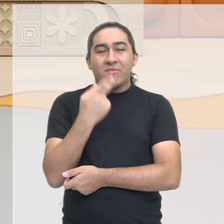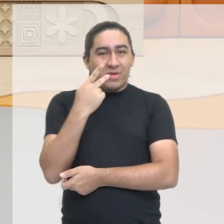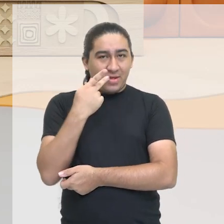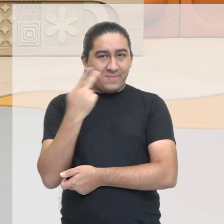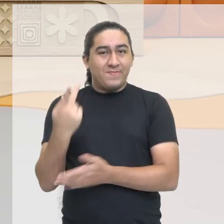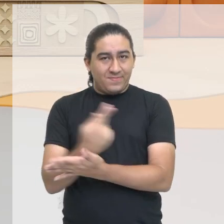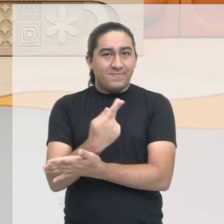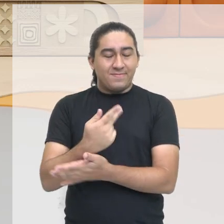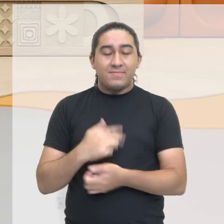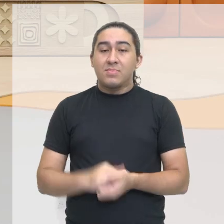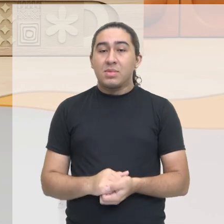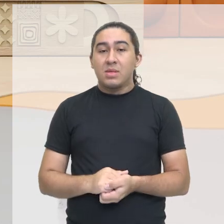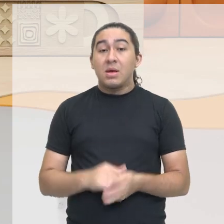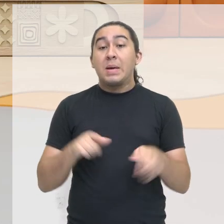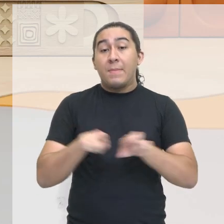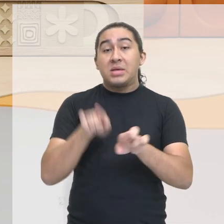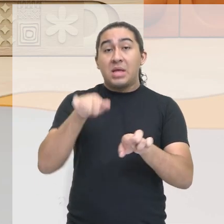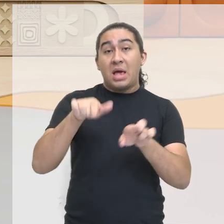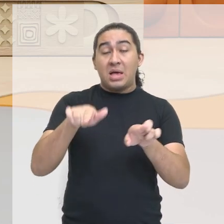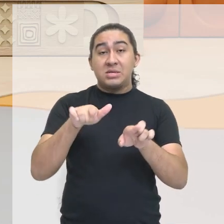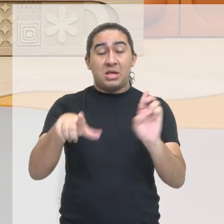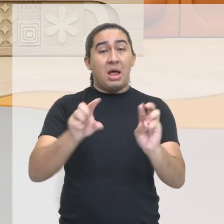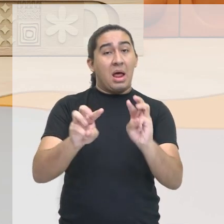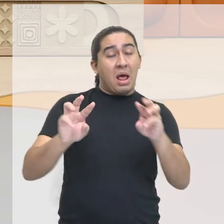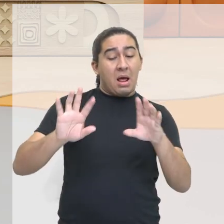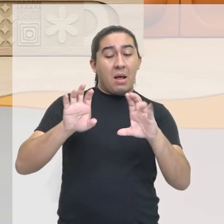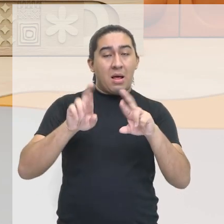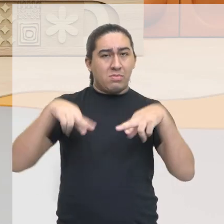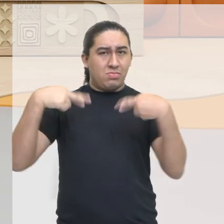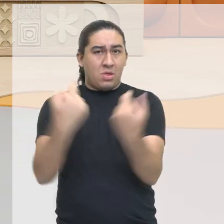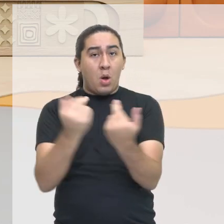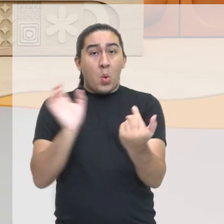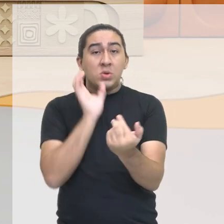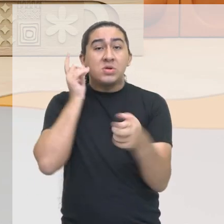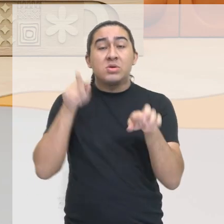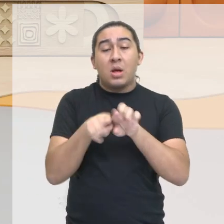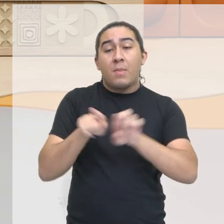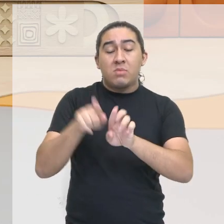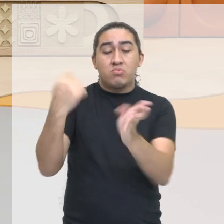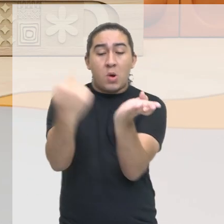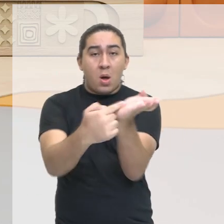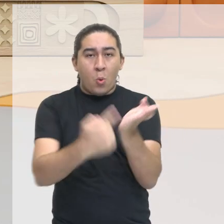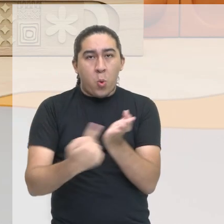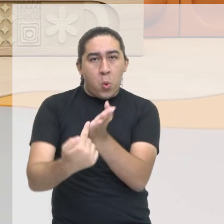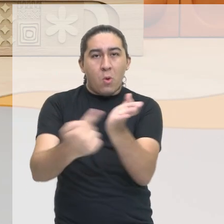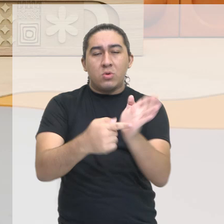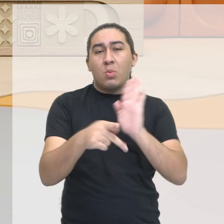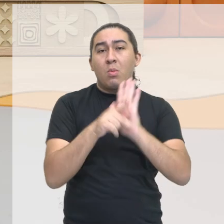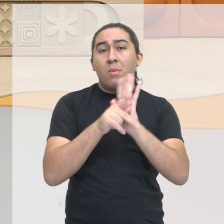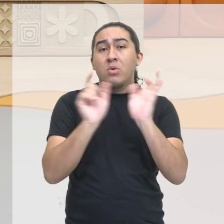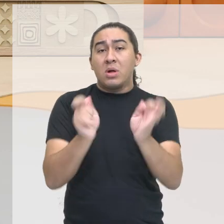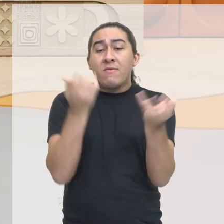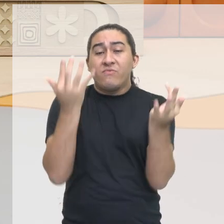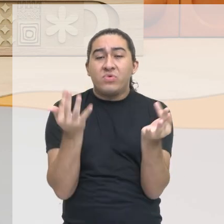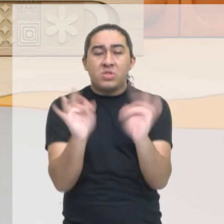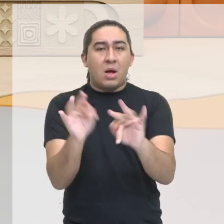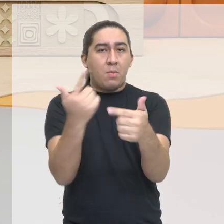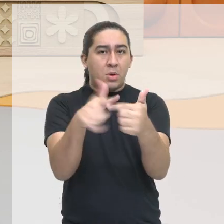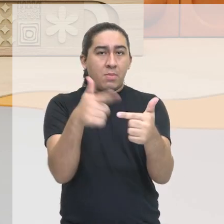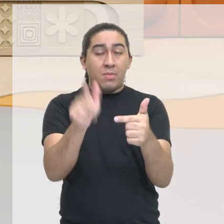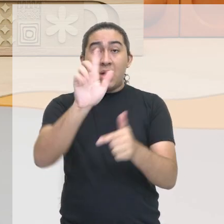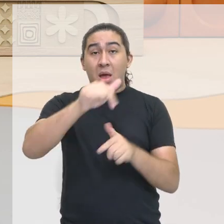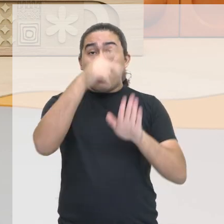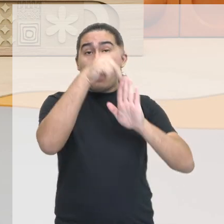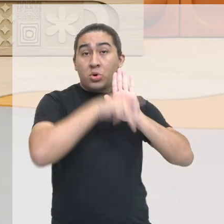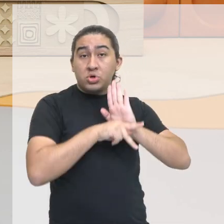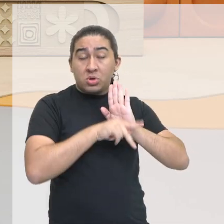de acordo com essa conferência, houve a questão da formalização da solução final. O que seria a solução final? Seria um